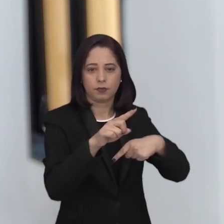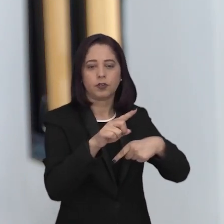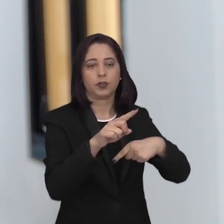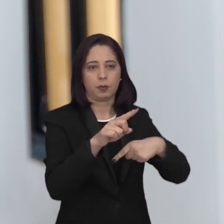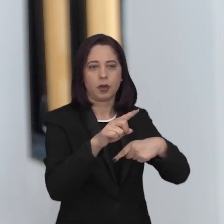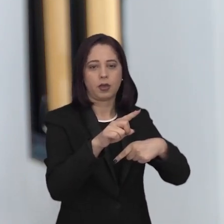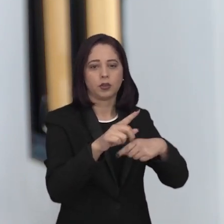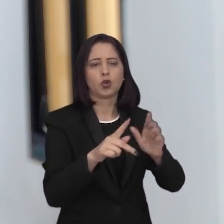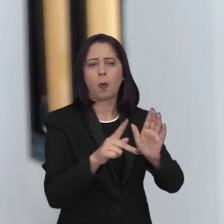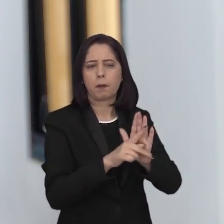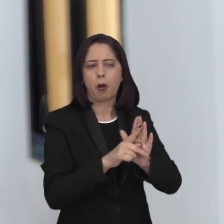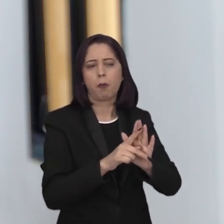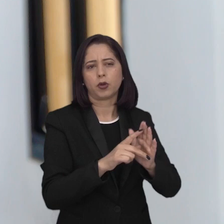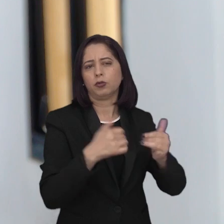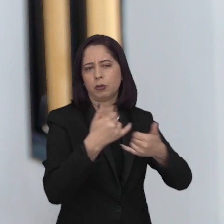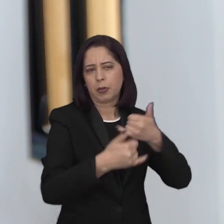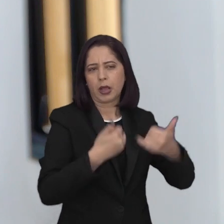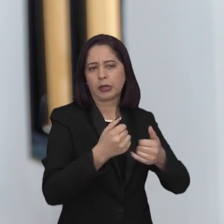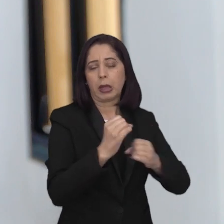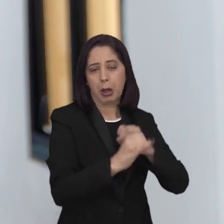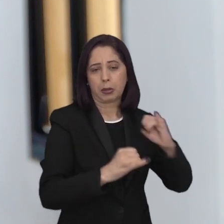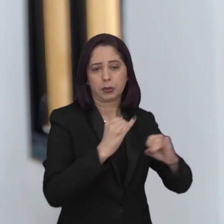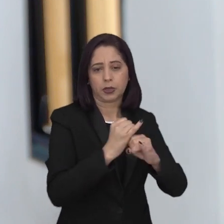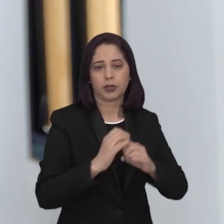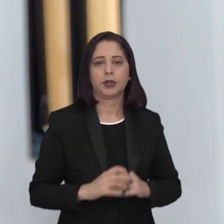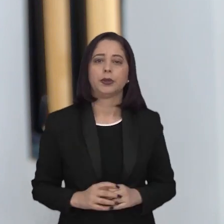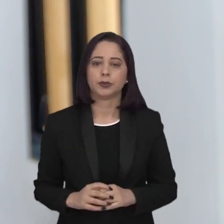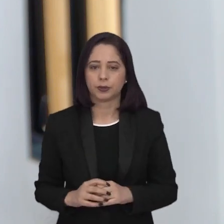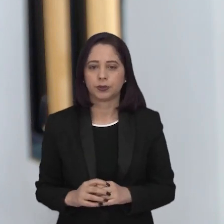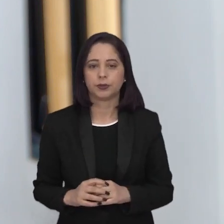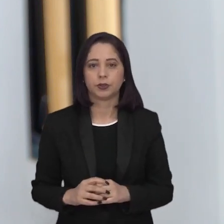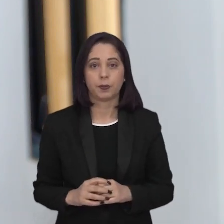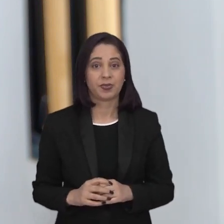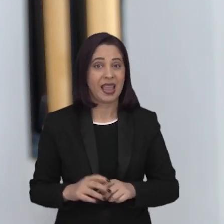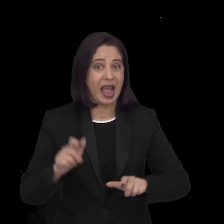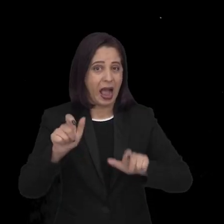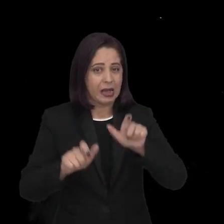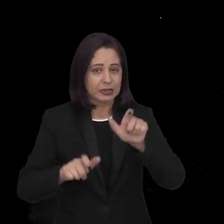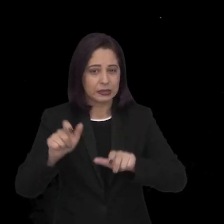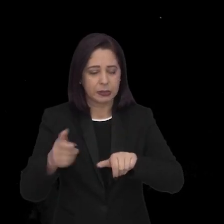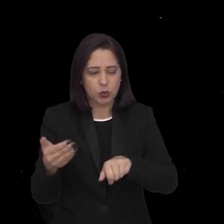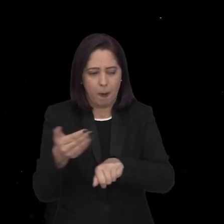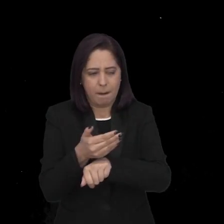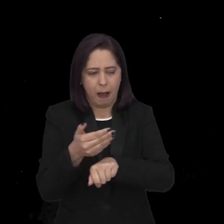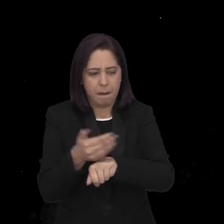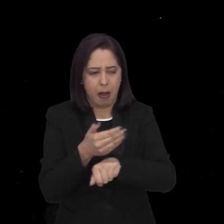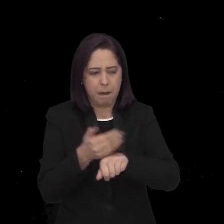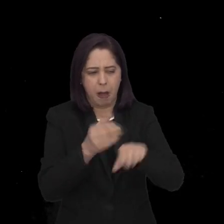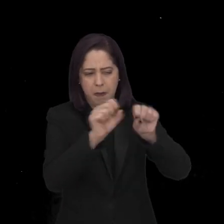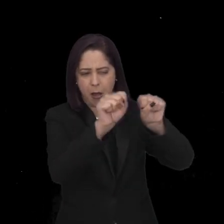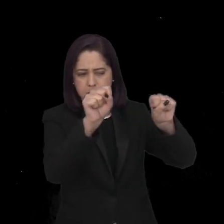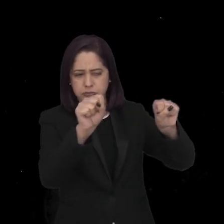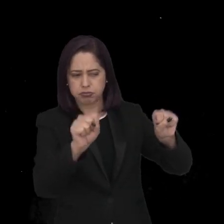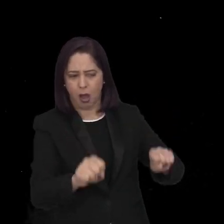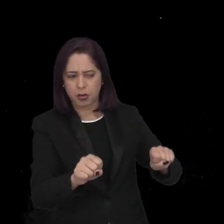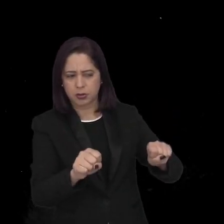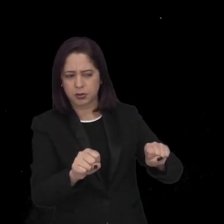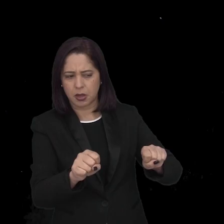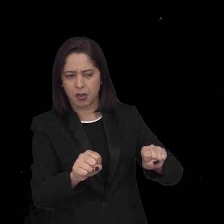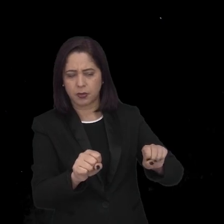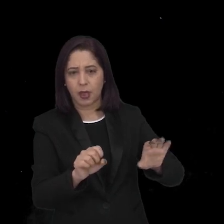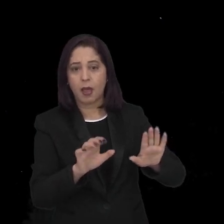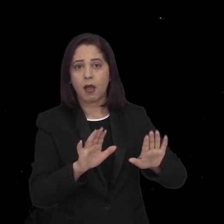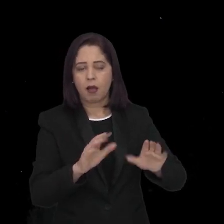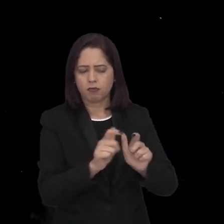e desenvolvimento envolvendo jogos eletrônicos, entre outras questões. Mesmo com maior participação das pessoas